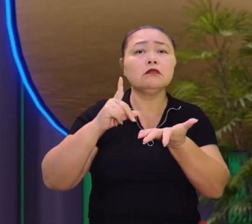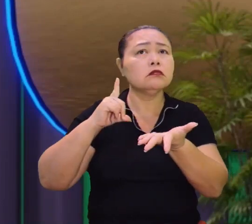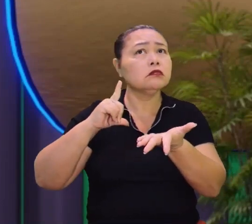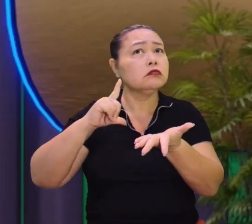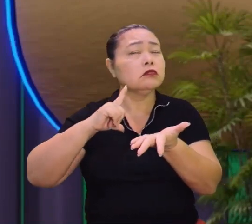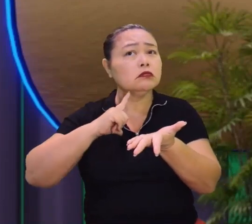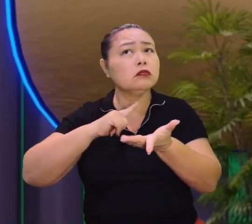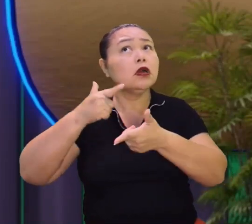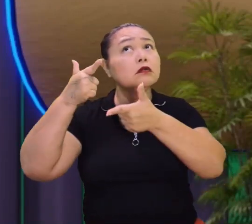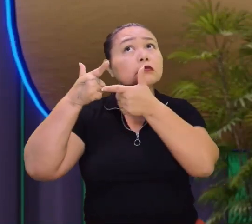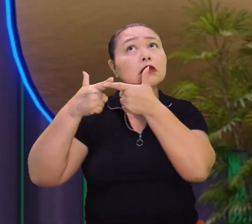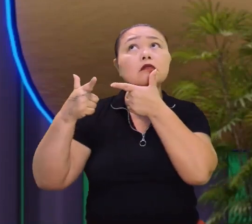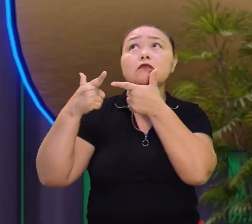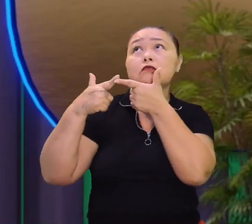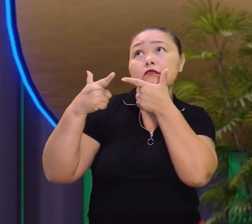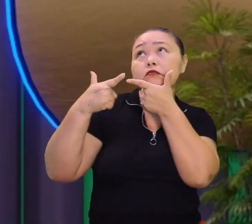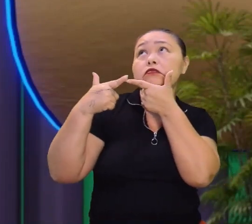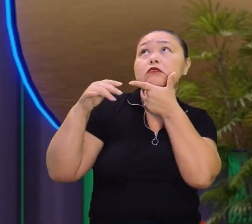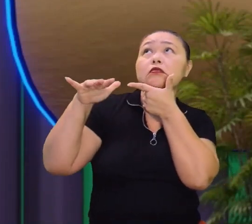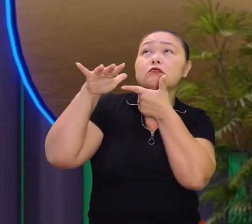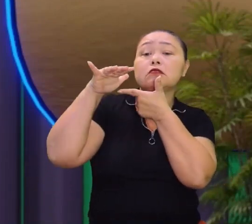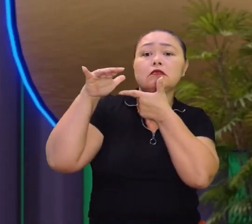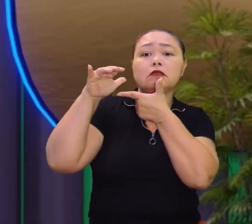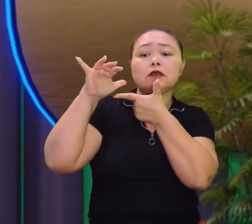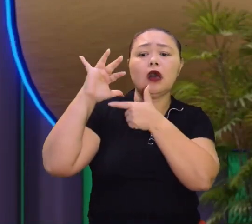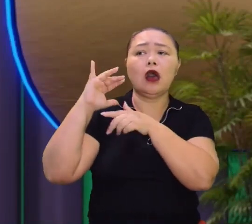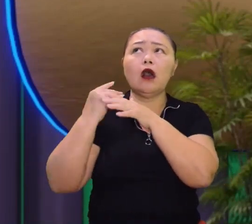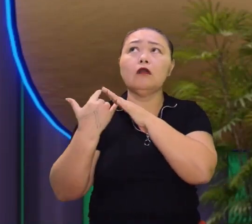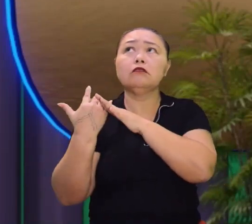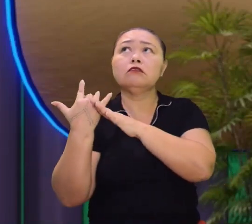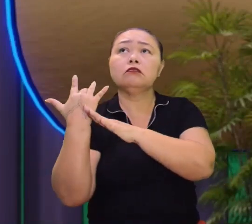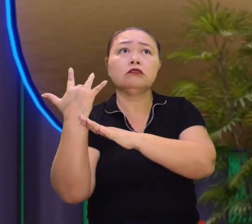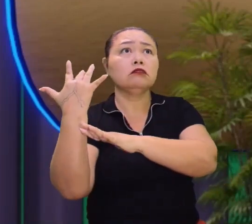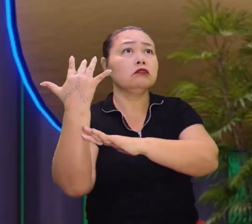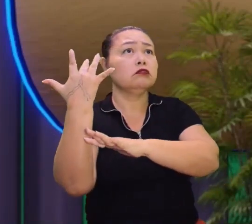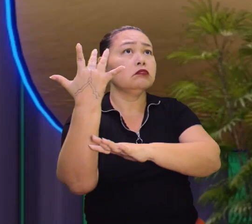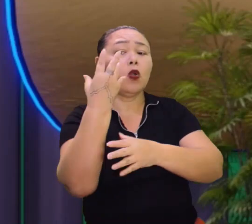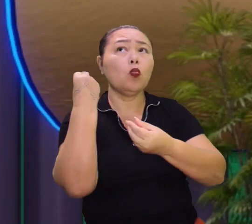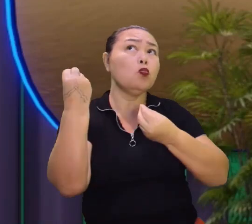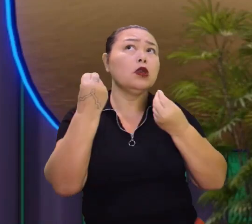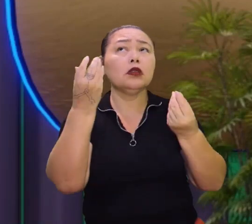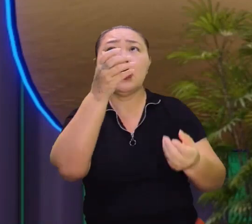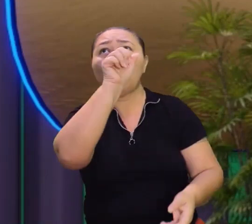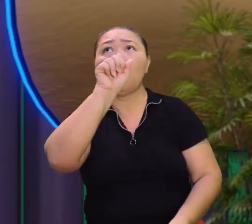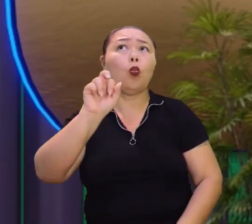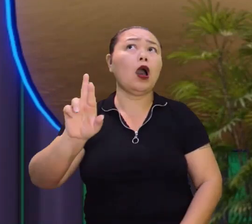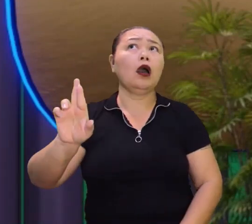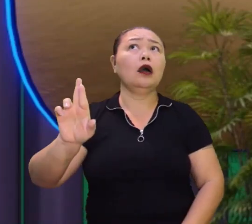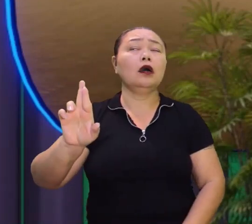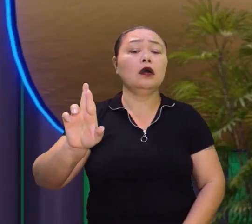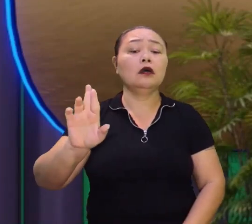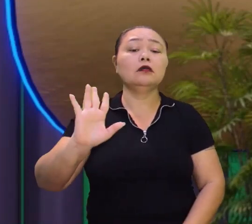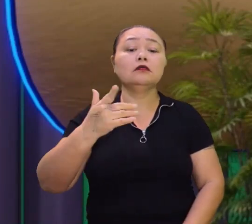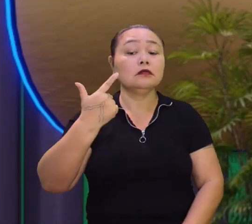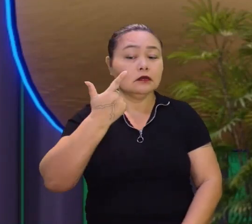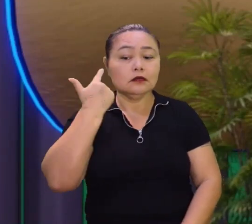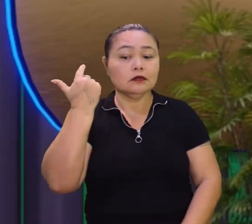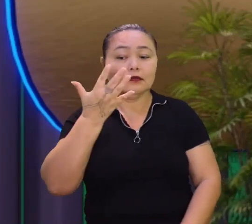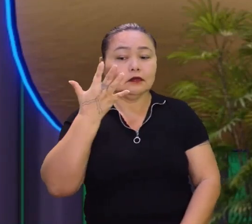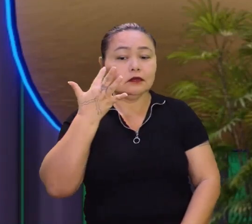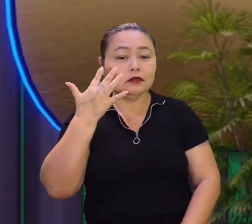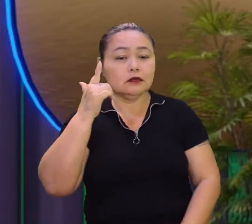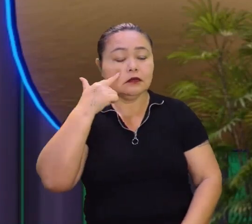Será que tem problemas na questão ambiental? Como é que está essa qualidade aí? Vamos